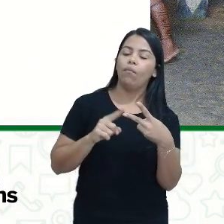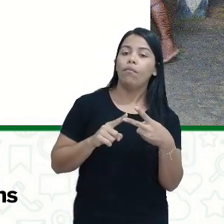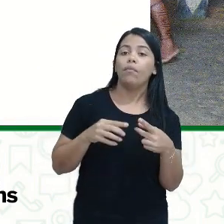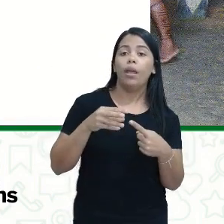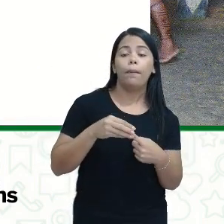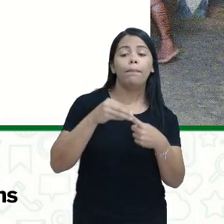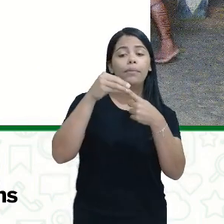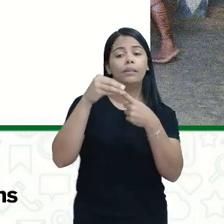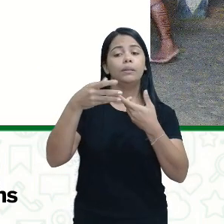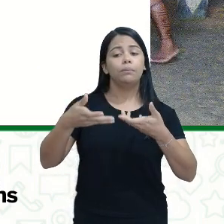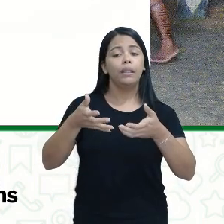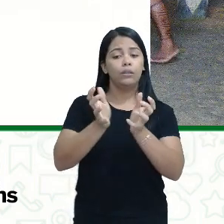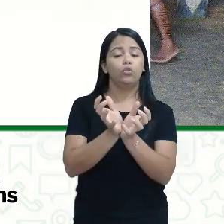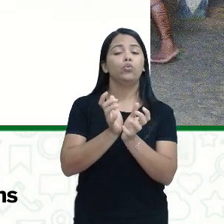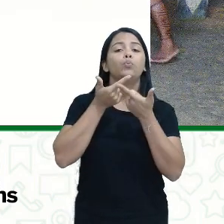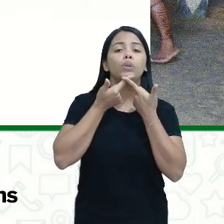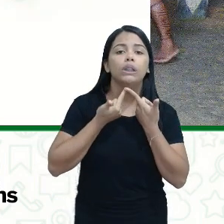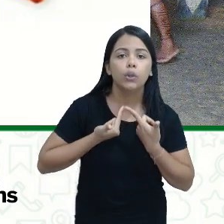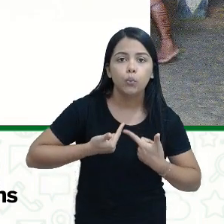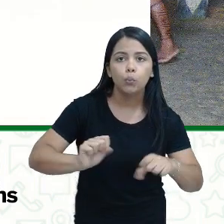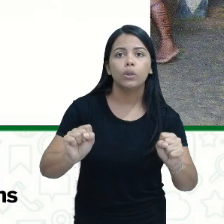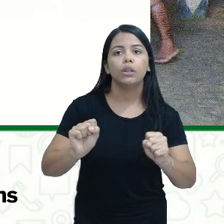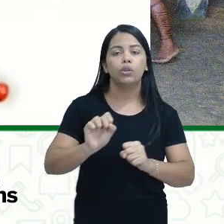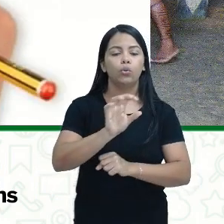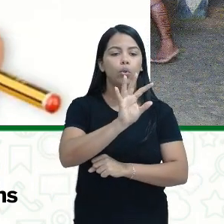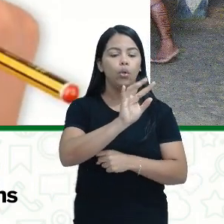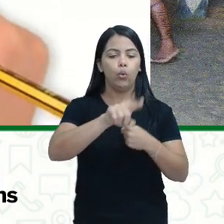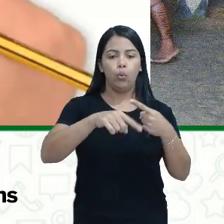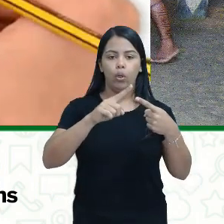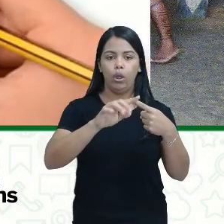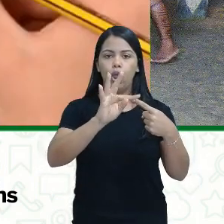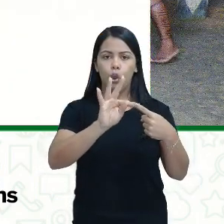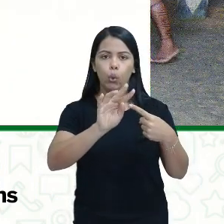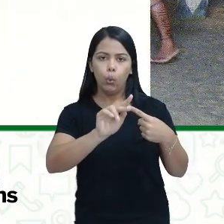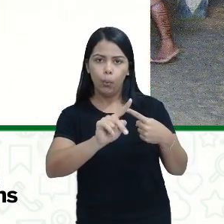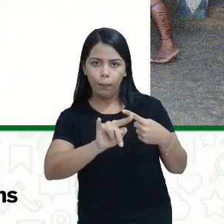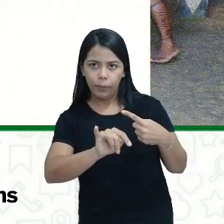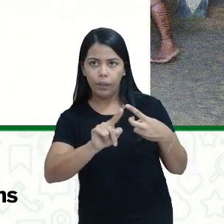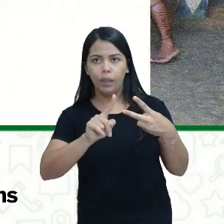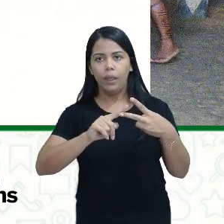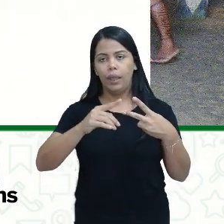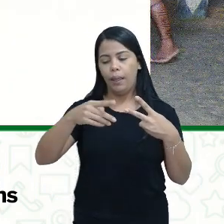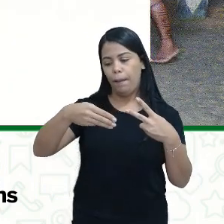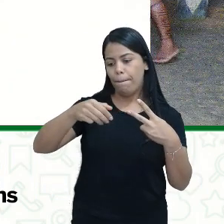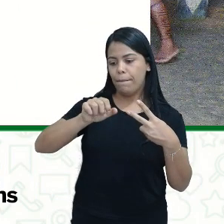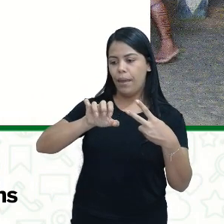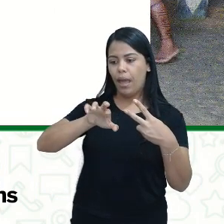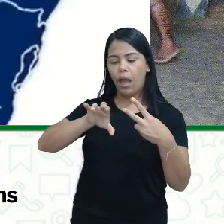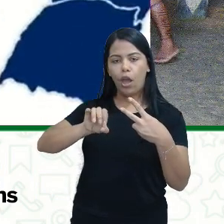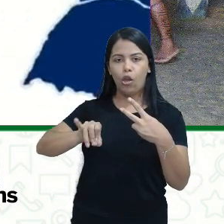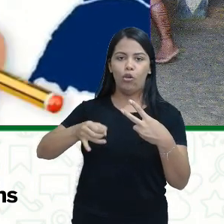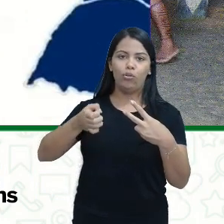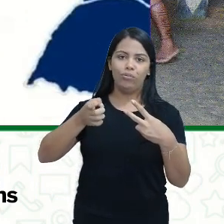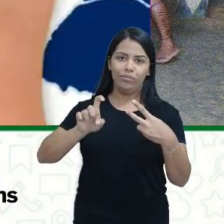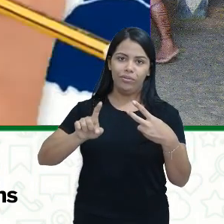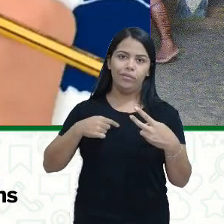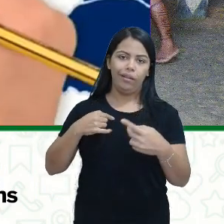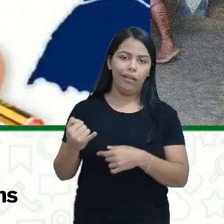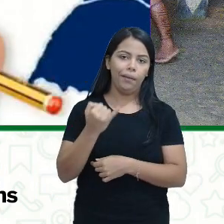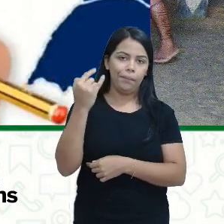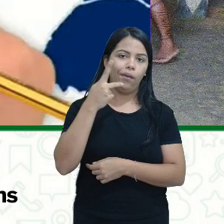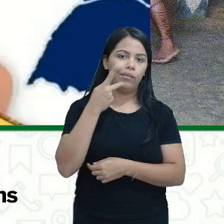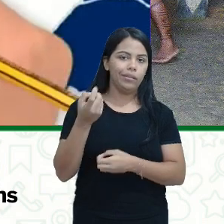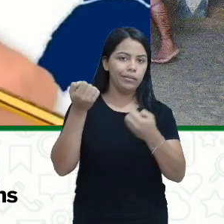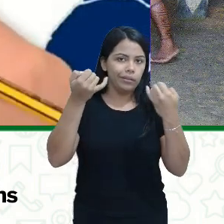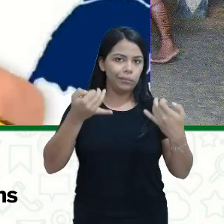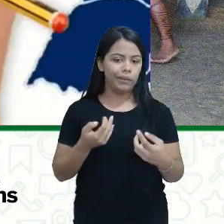troncos linguísticos dos povos indígenas, o Tupi e o Macro-G. É importante dizer que nesses 2 troncos existe